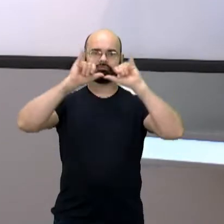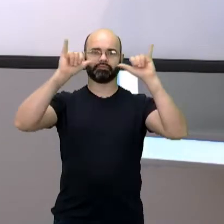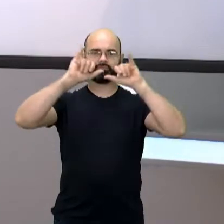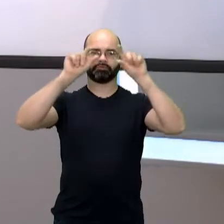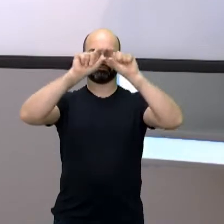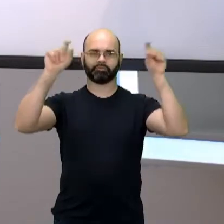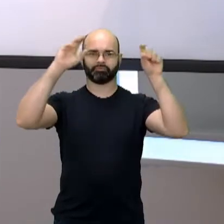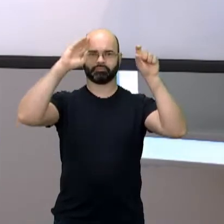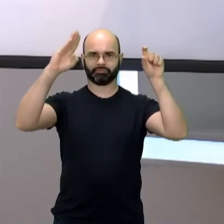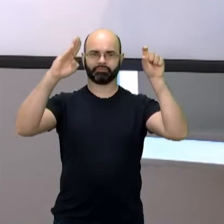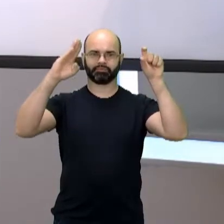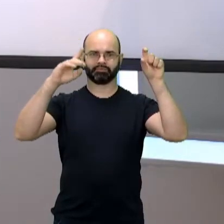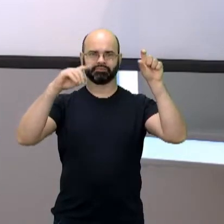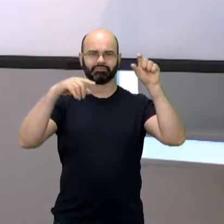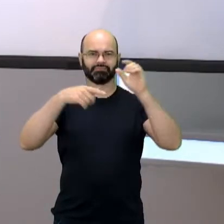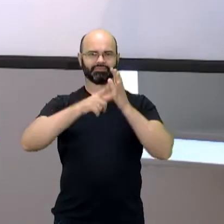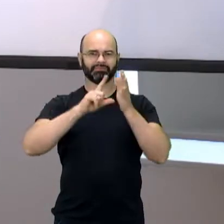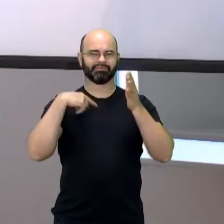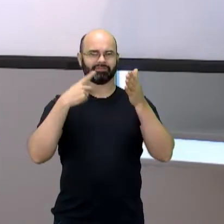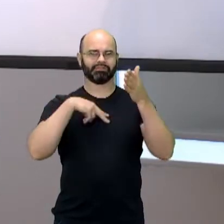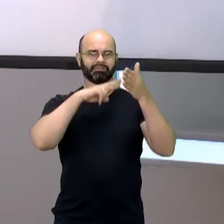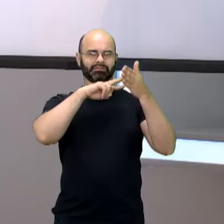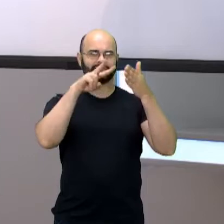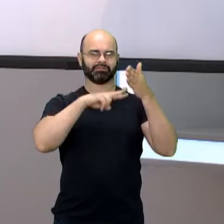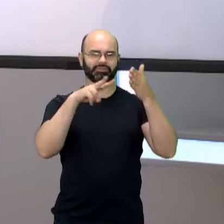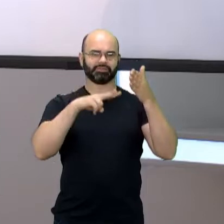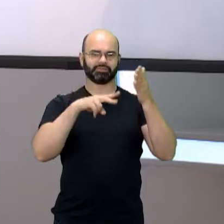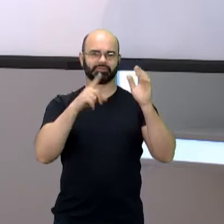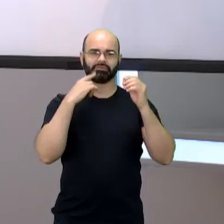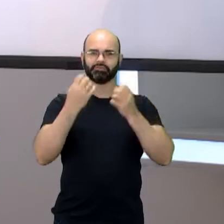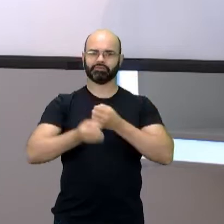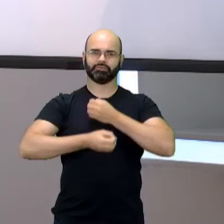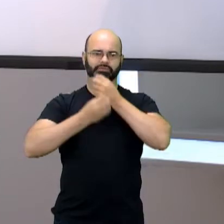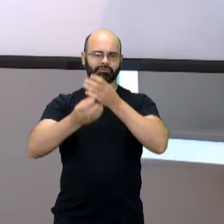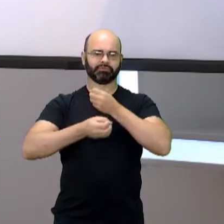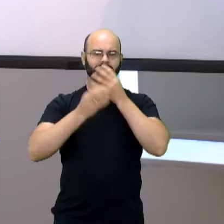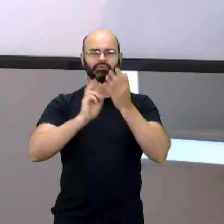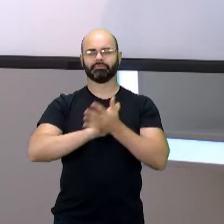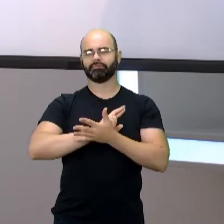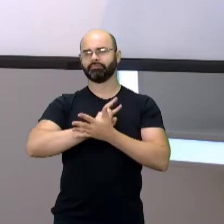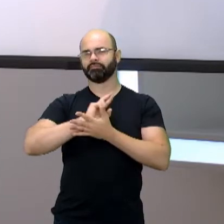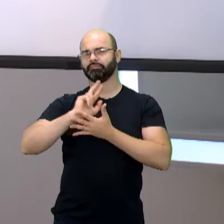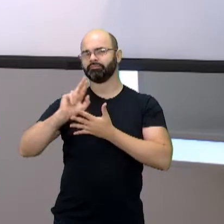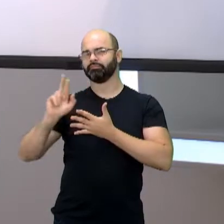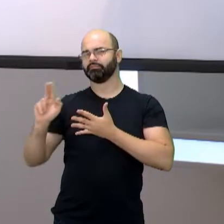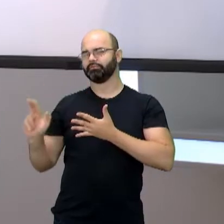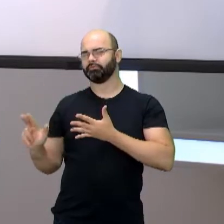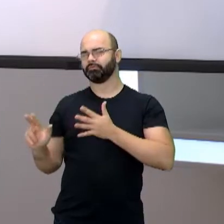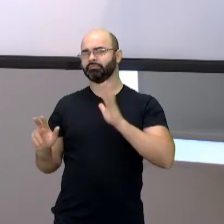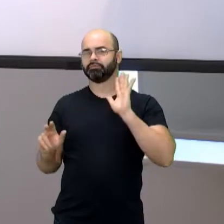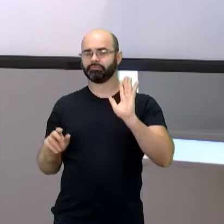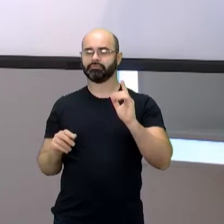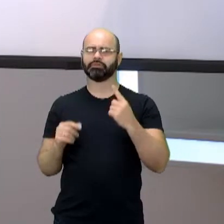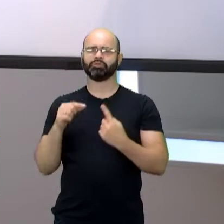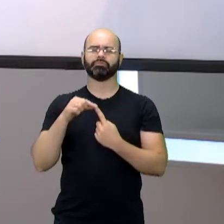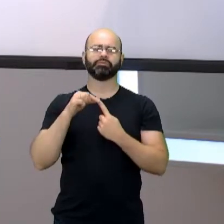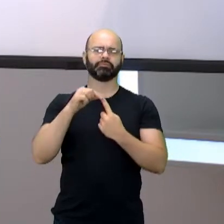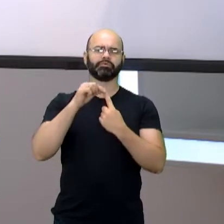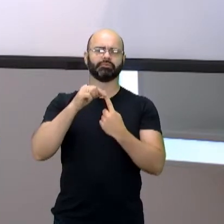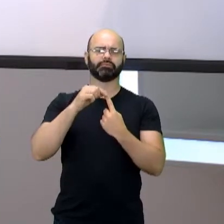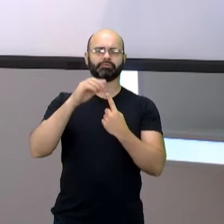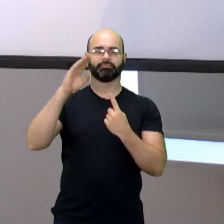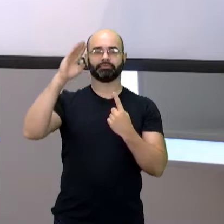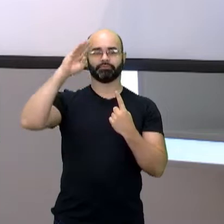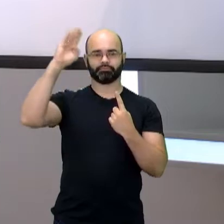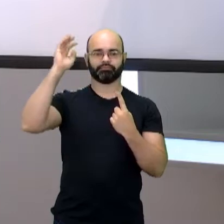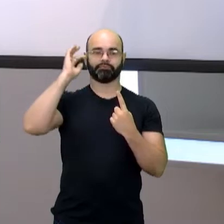Nesse texto que a gente acabou de ler, nós temos muitas informações, mas dentre elas há uma informação